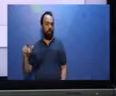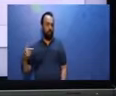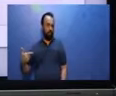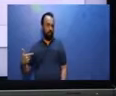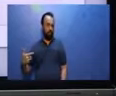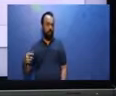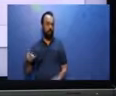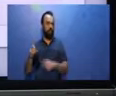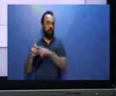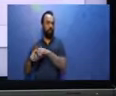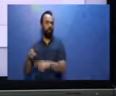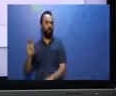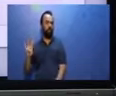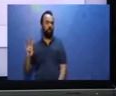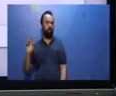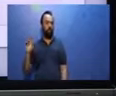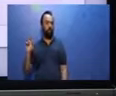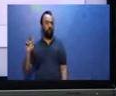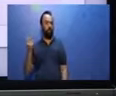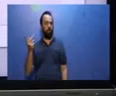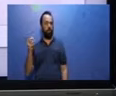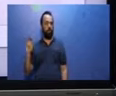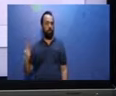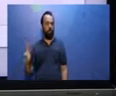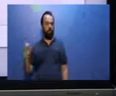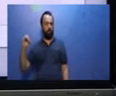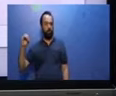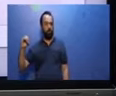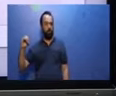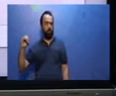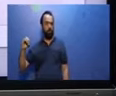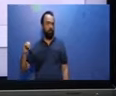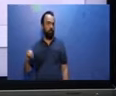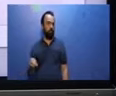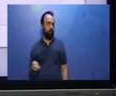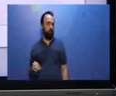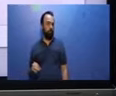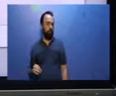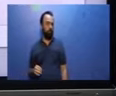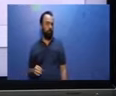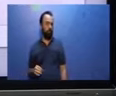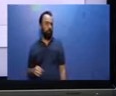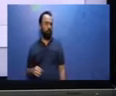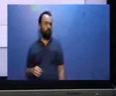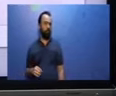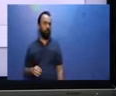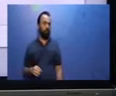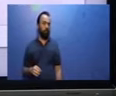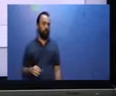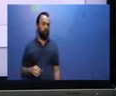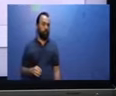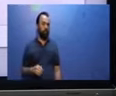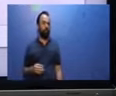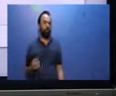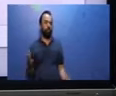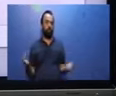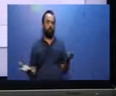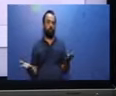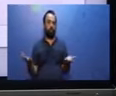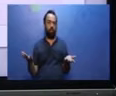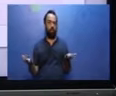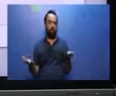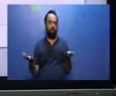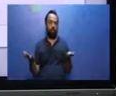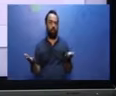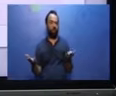né a quantidade de três depois nós temos três vezes 2 vai dar 6 oxigênio e vão ser somados